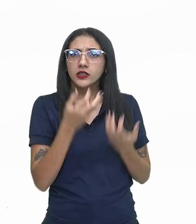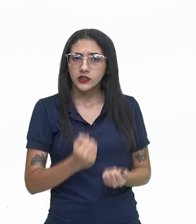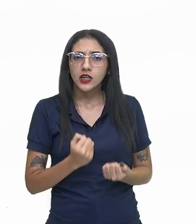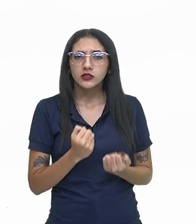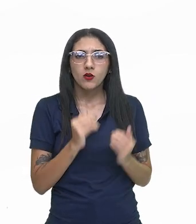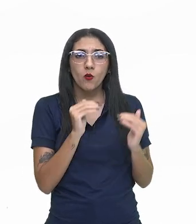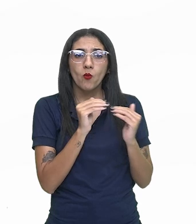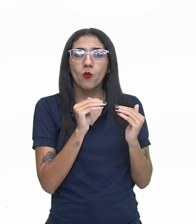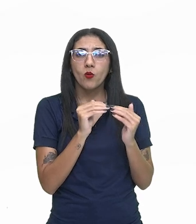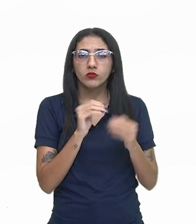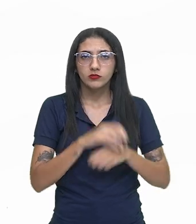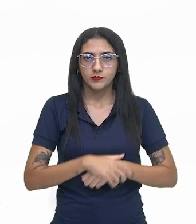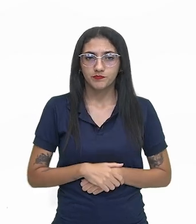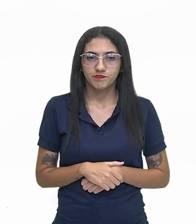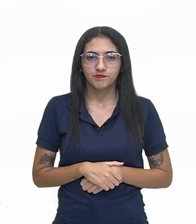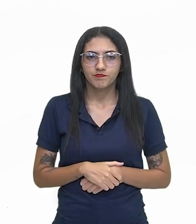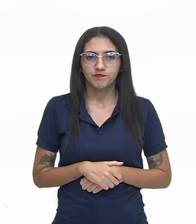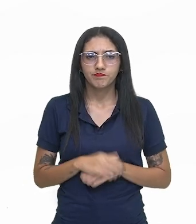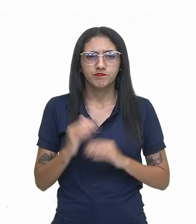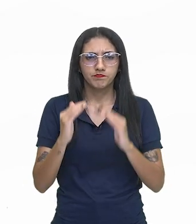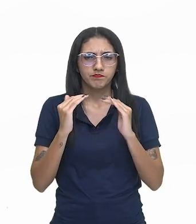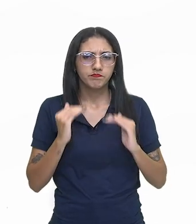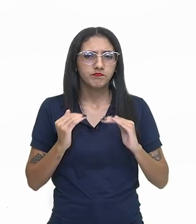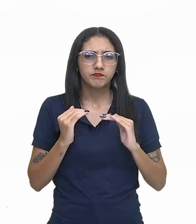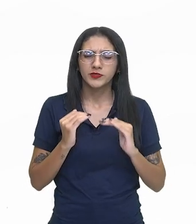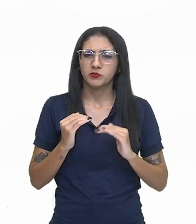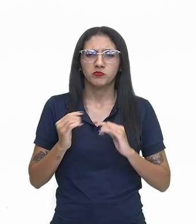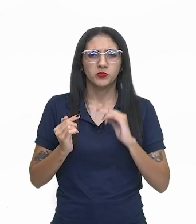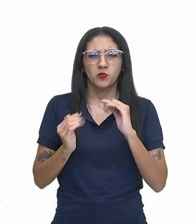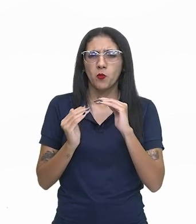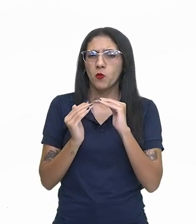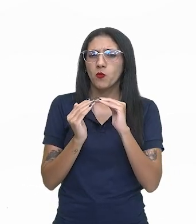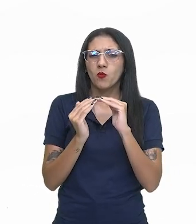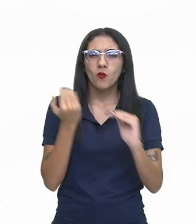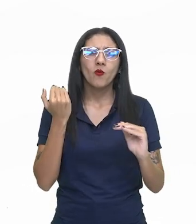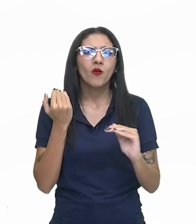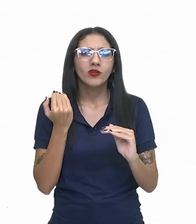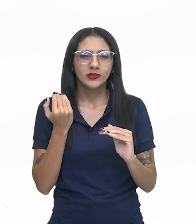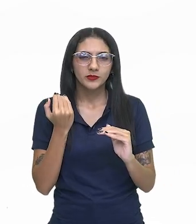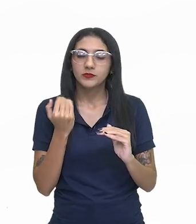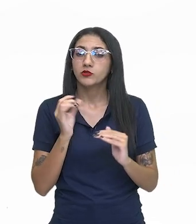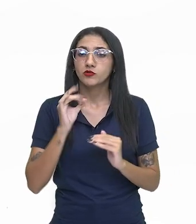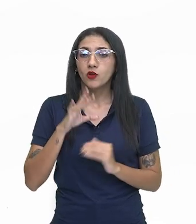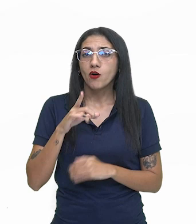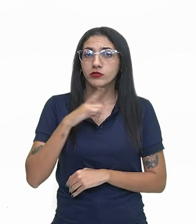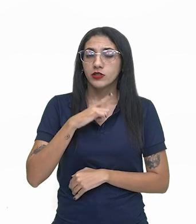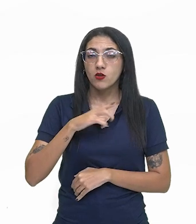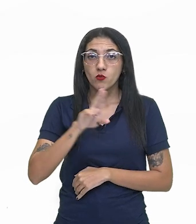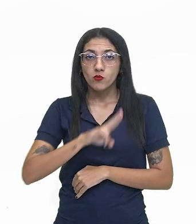E ela não é legítima quando pressupõe